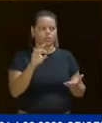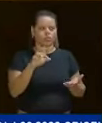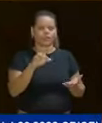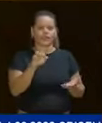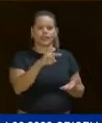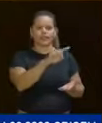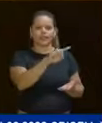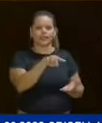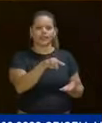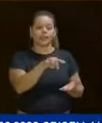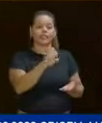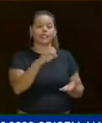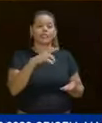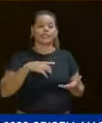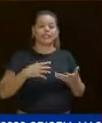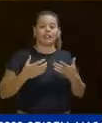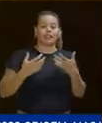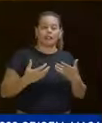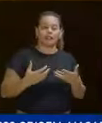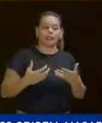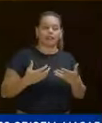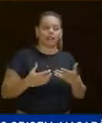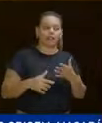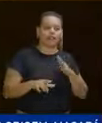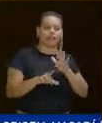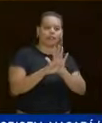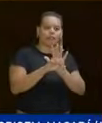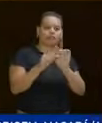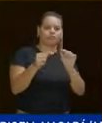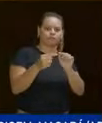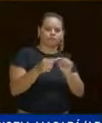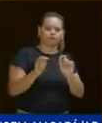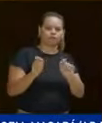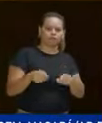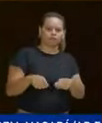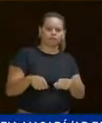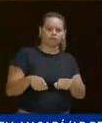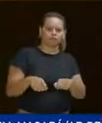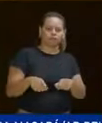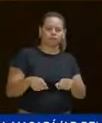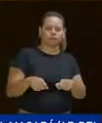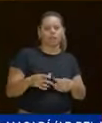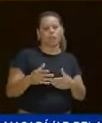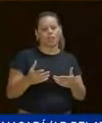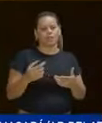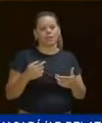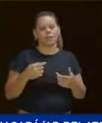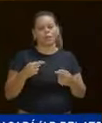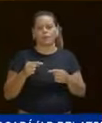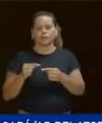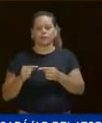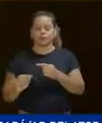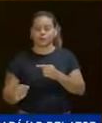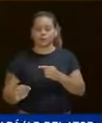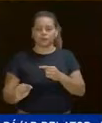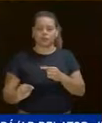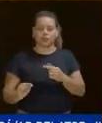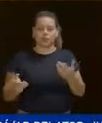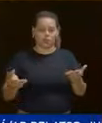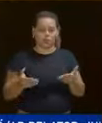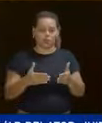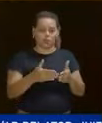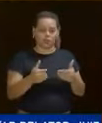suspensão da elegibilidade, tá certo? O mandado de segurança nós impetramos, mas